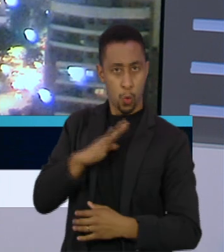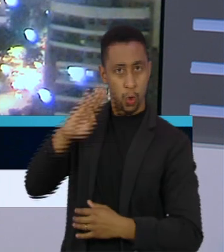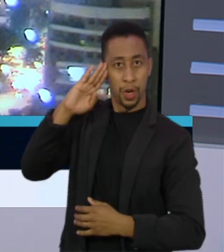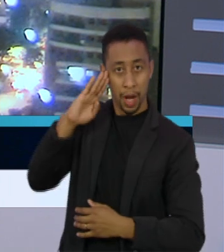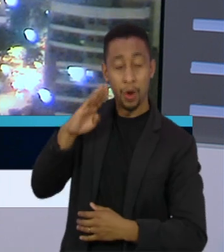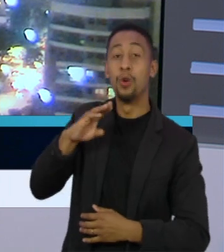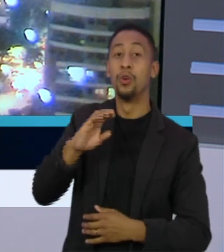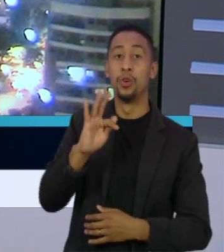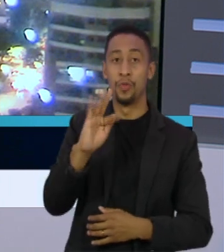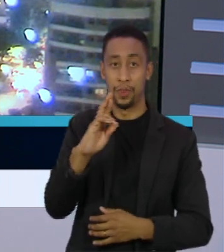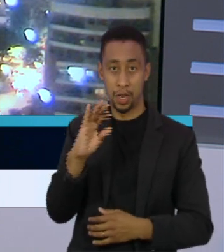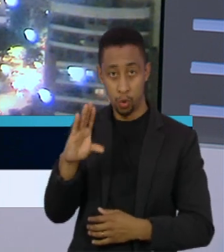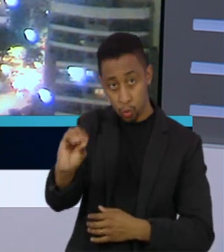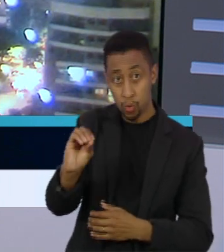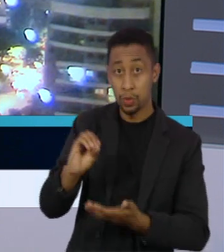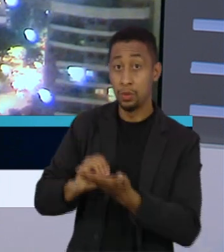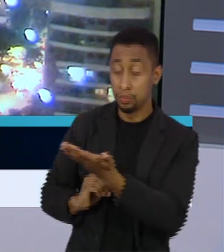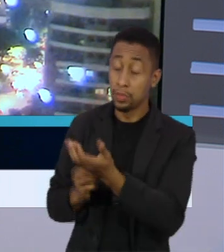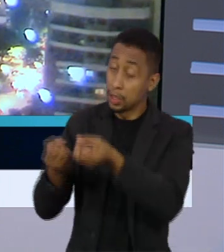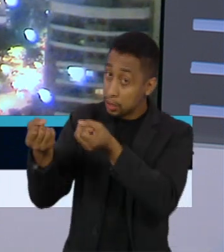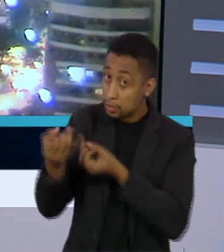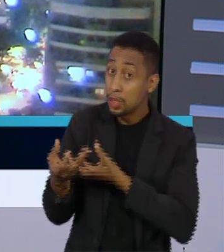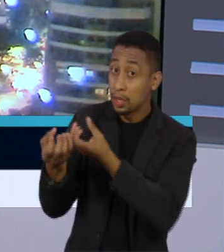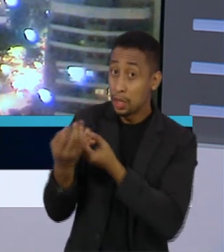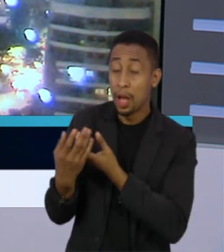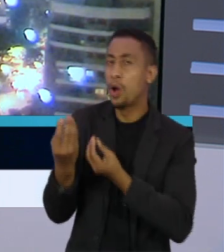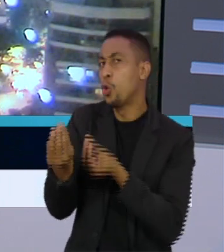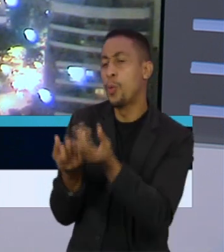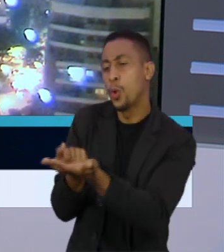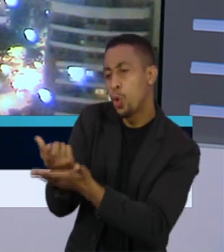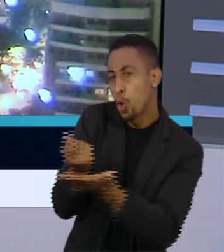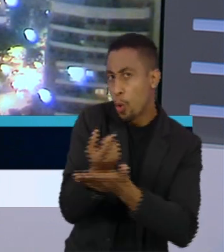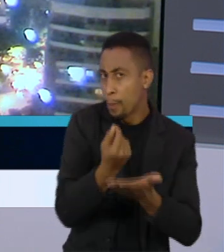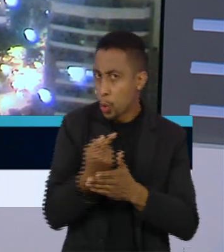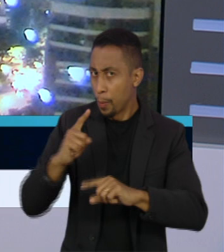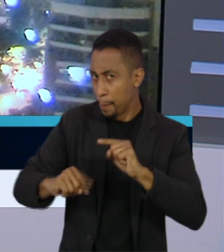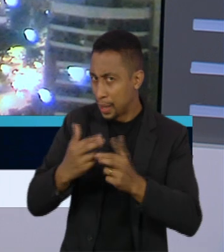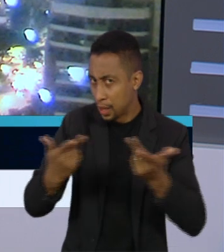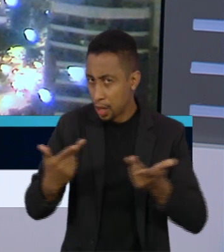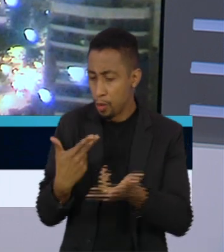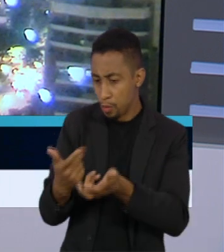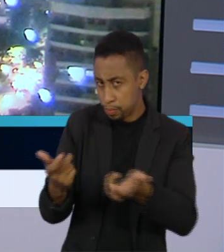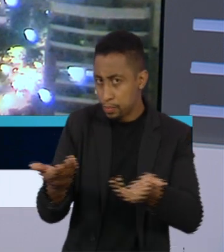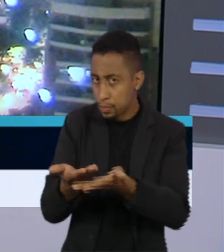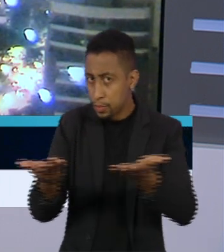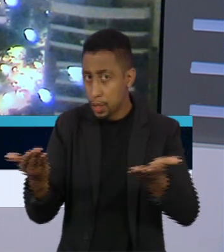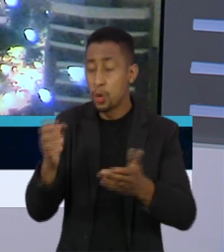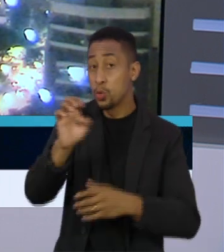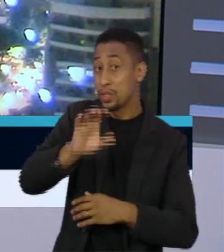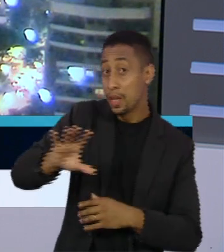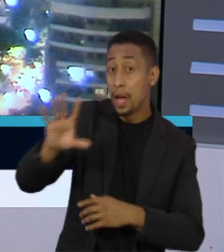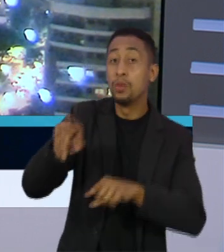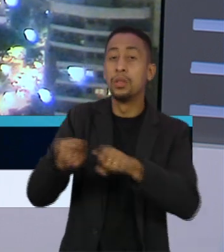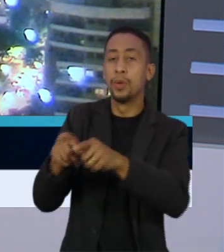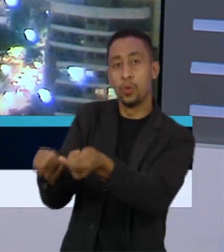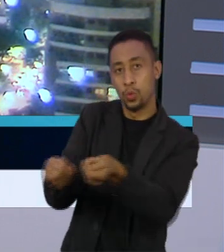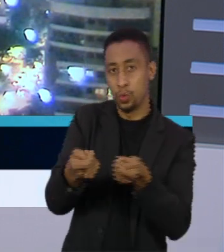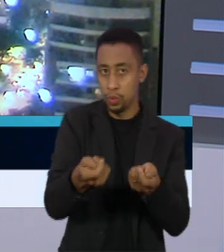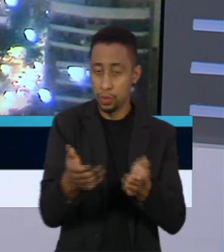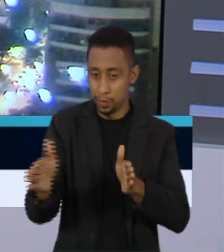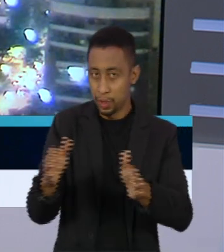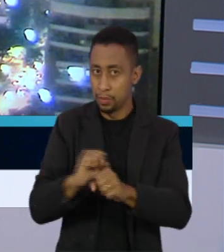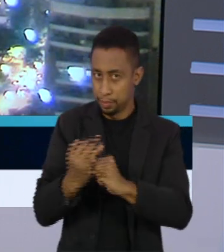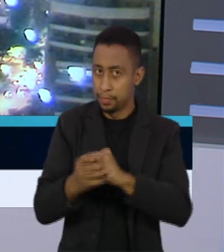Saúde, para esclarecer as ações nas compras e no abastecimento de insumos para os estados durante a crise sanitária.